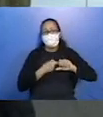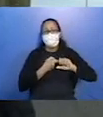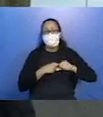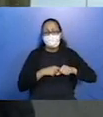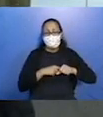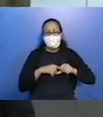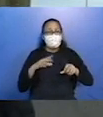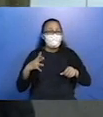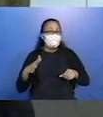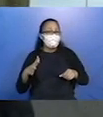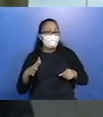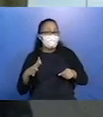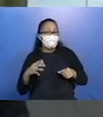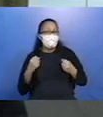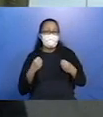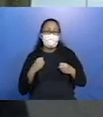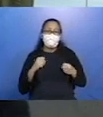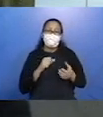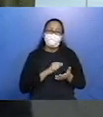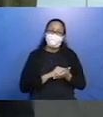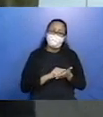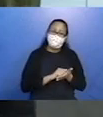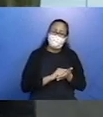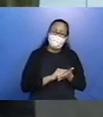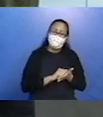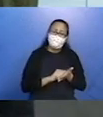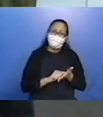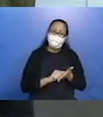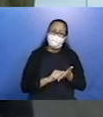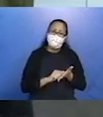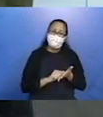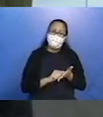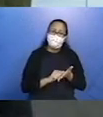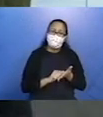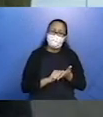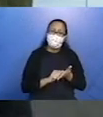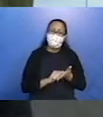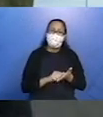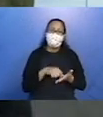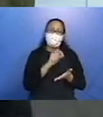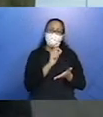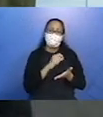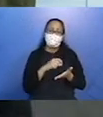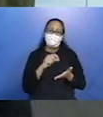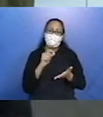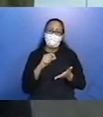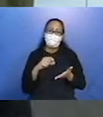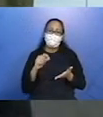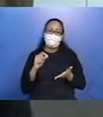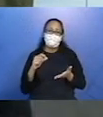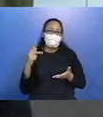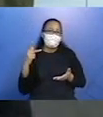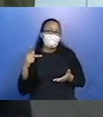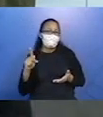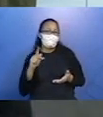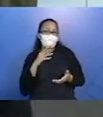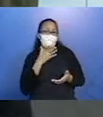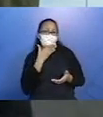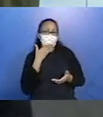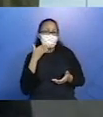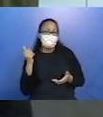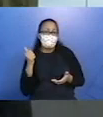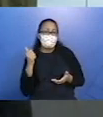por favor, tá? Caprichar é você fazer o seu melhor. Então, se você está usando